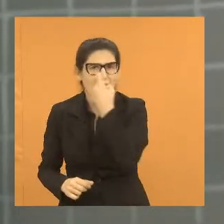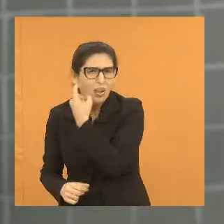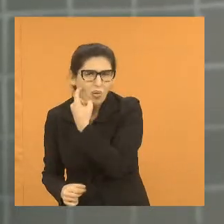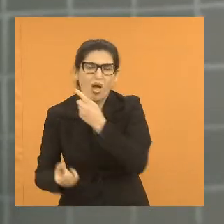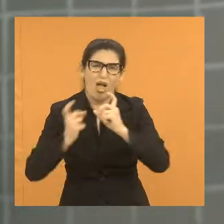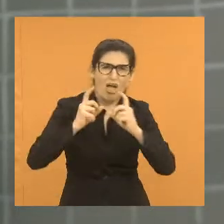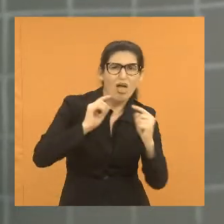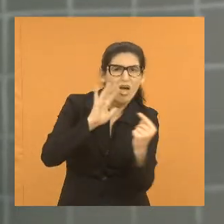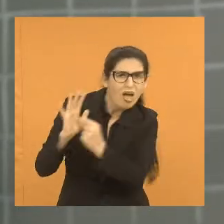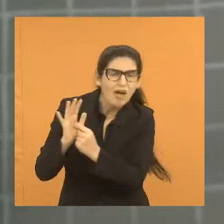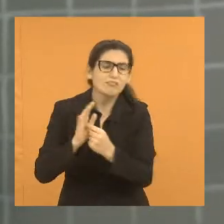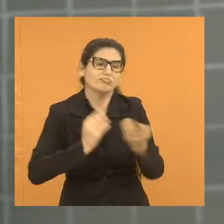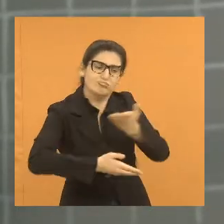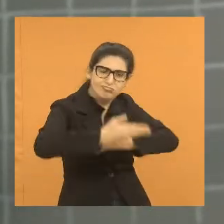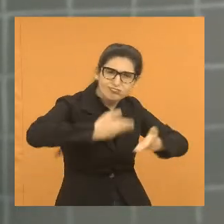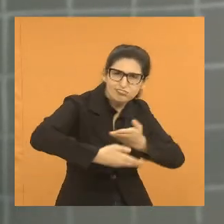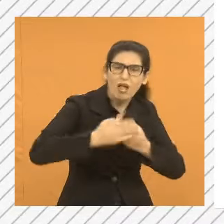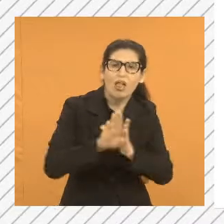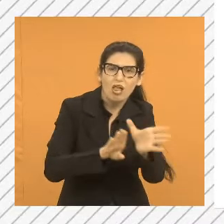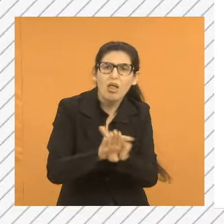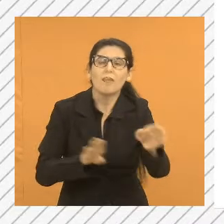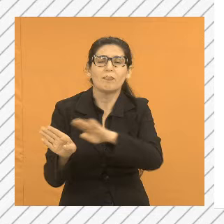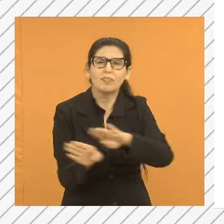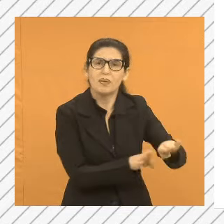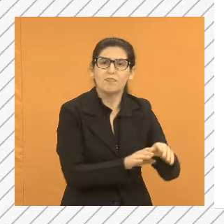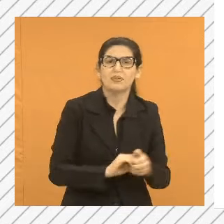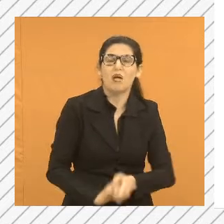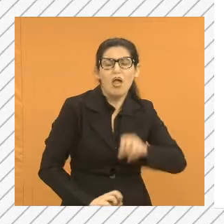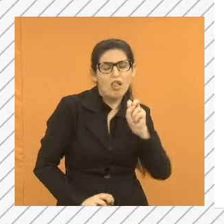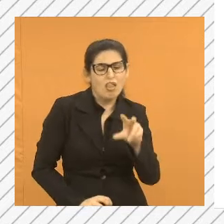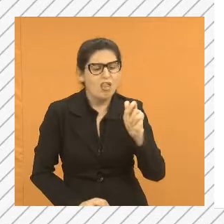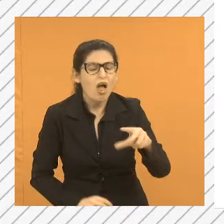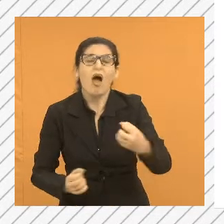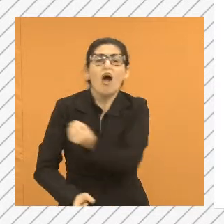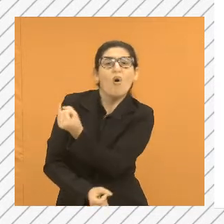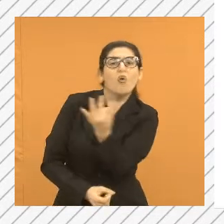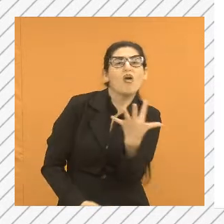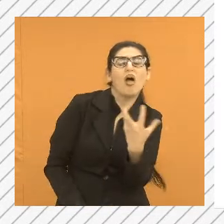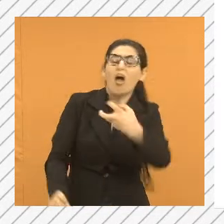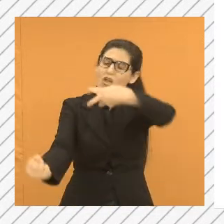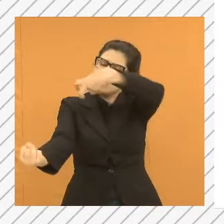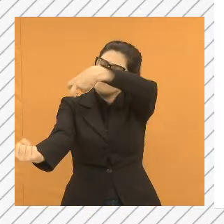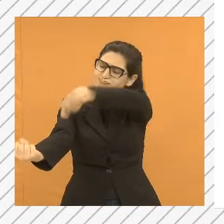vigilância epidemiológica, o número de vacinas